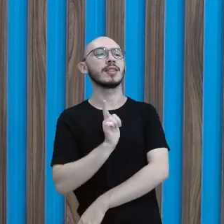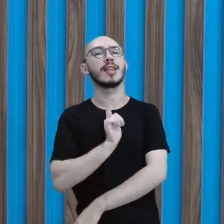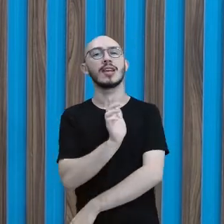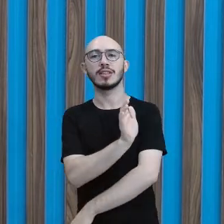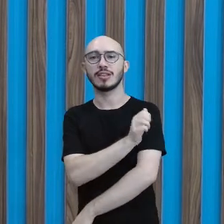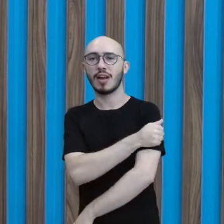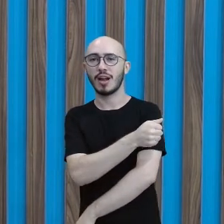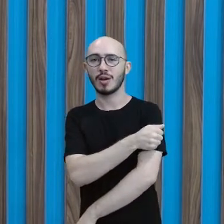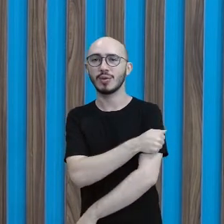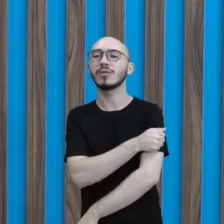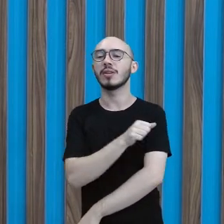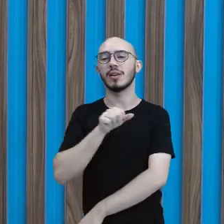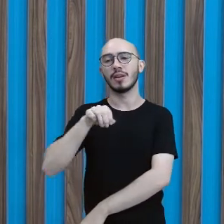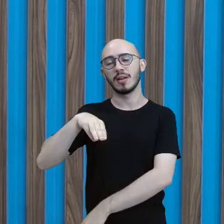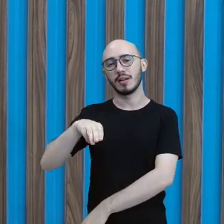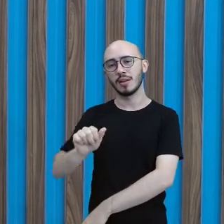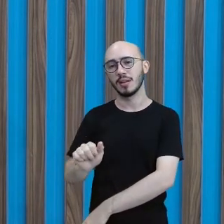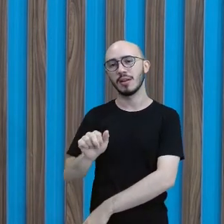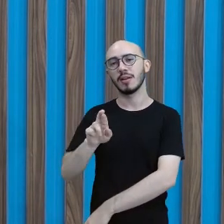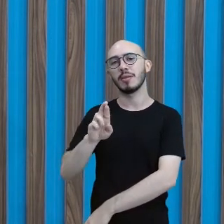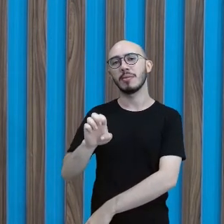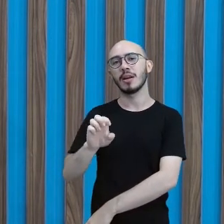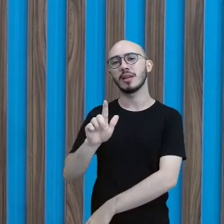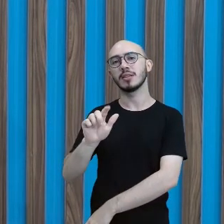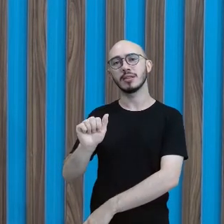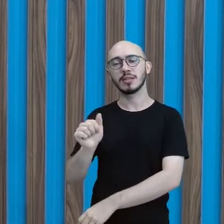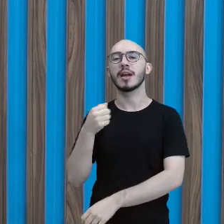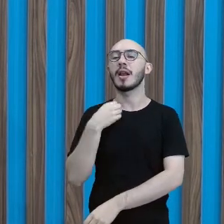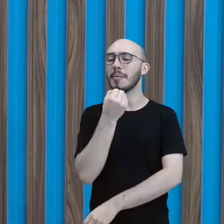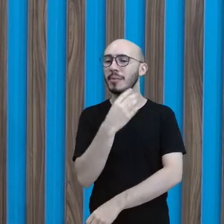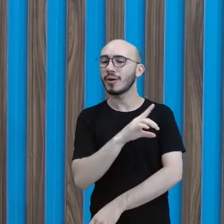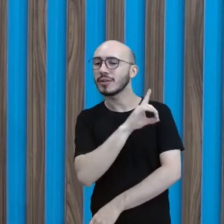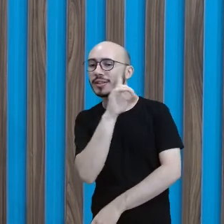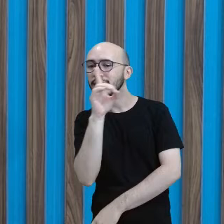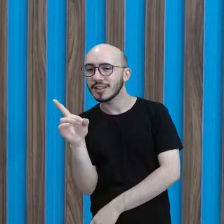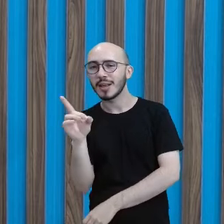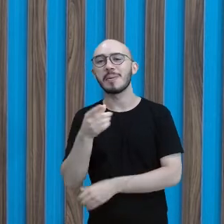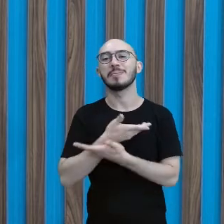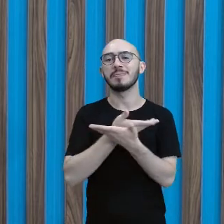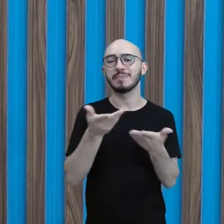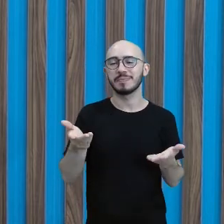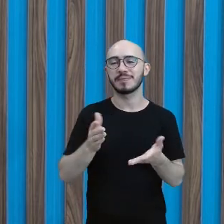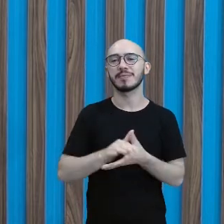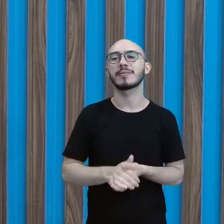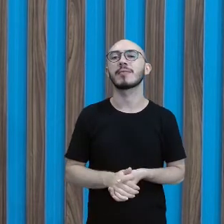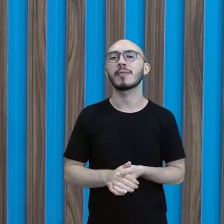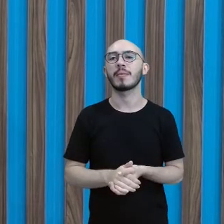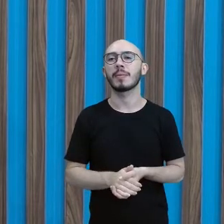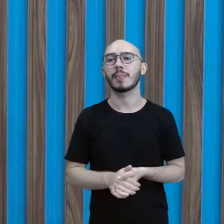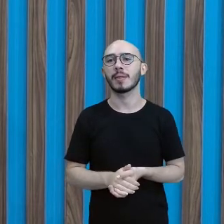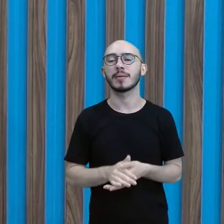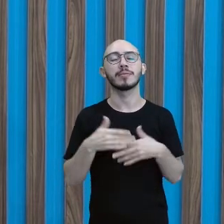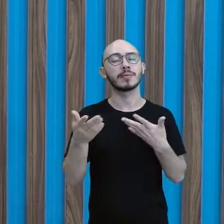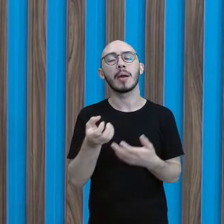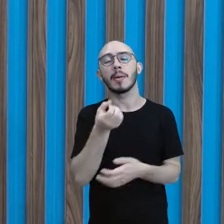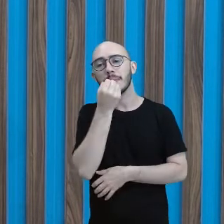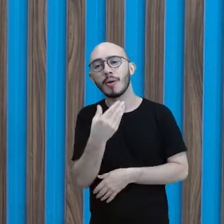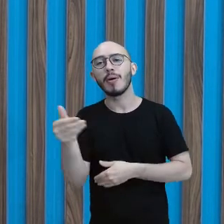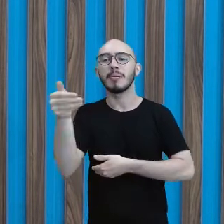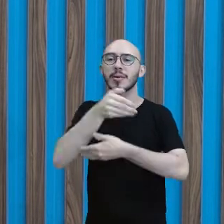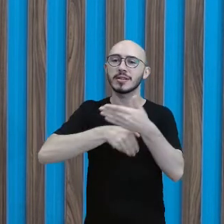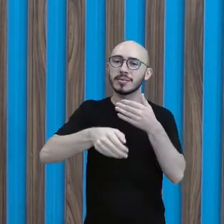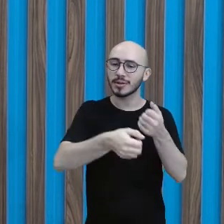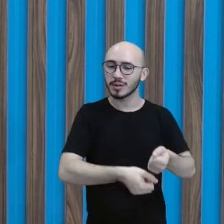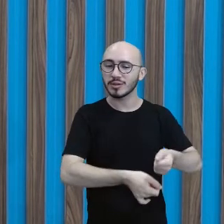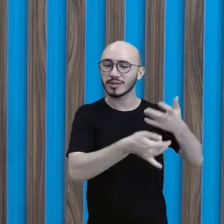presença da Marcela. A Marcela está dando bom dia aqui. Bom dia, Marcela. Bom que você esteja aqui no